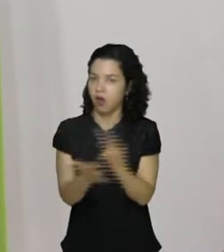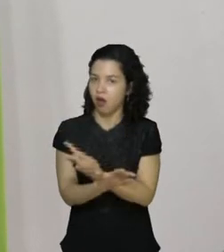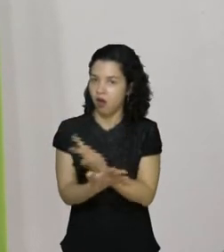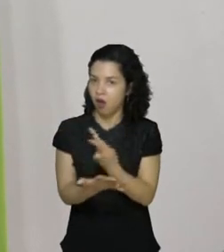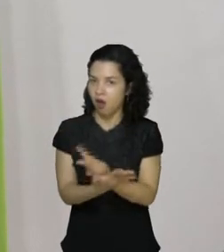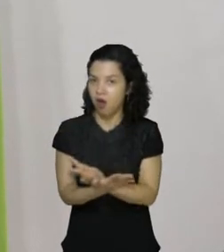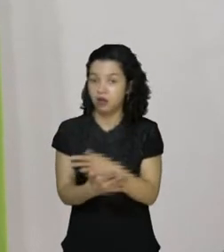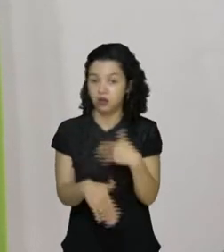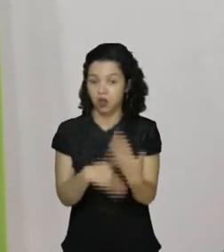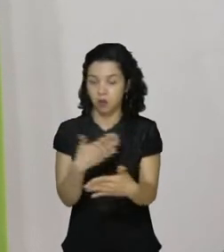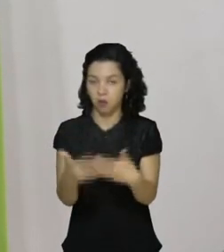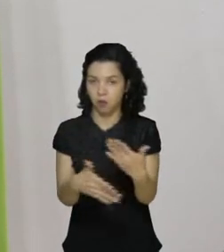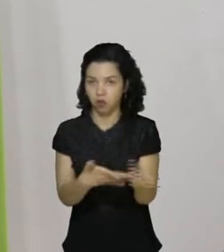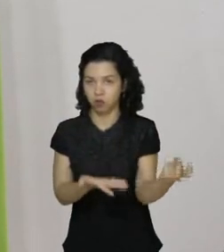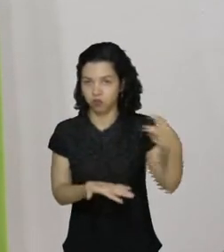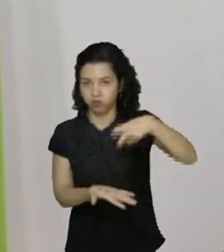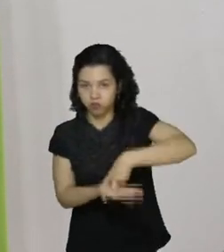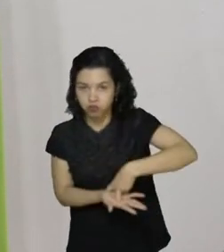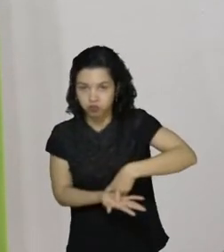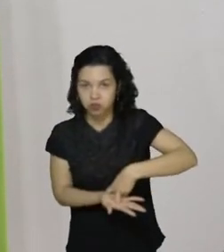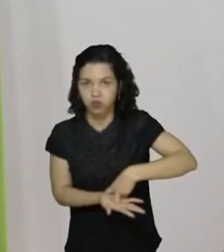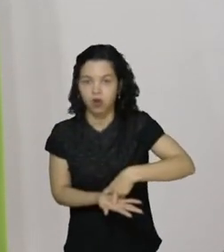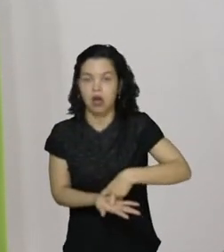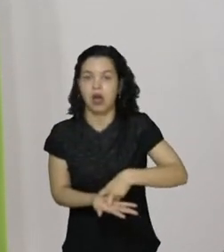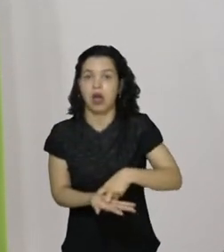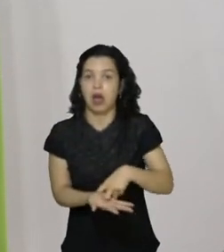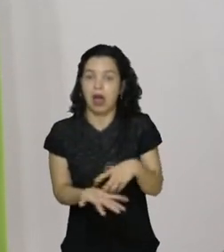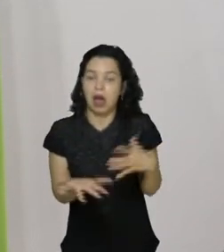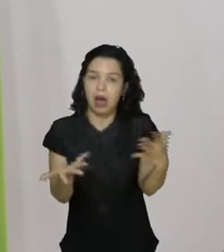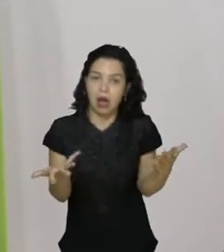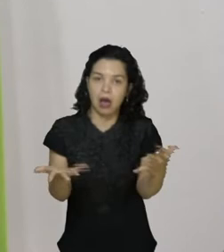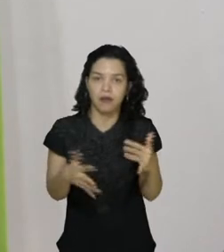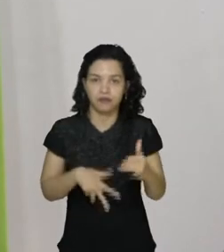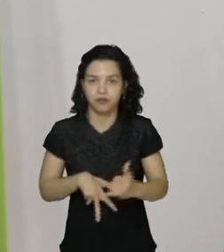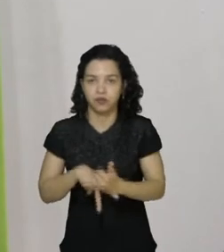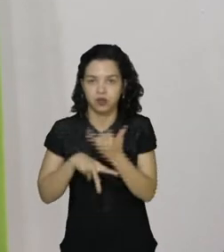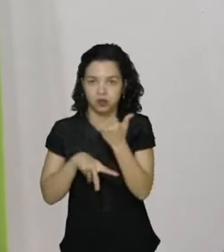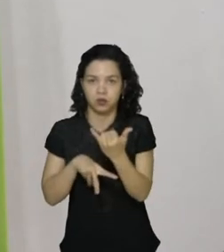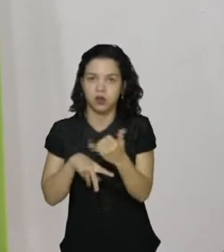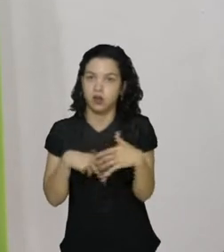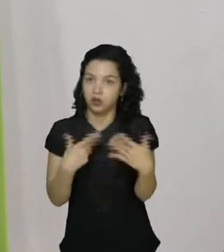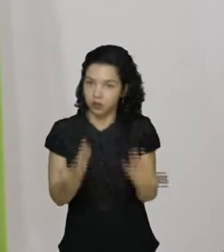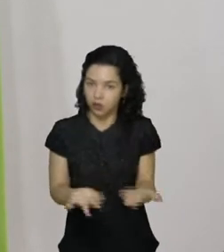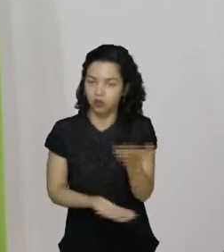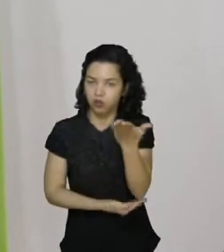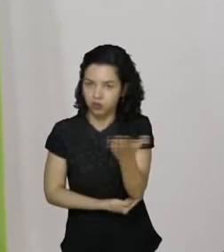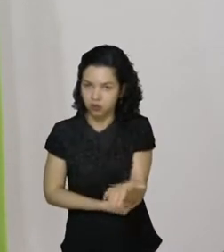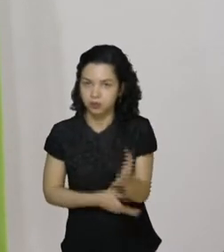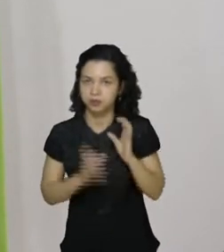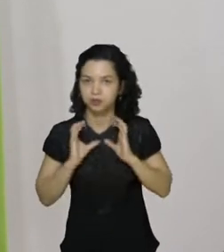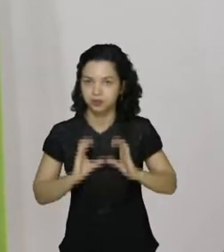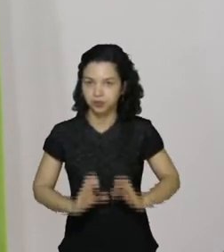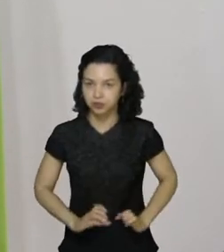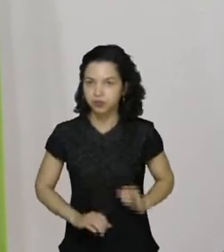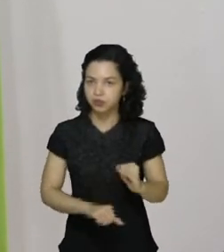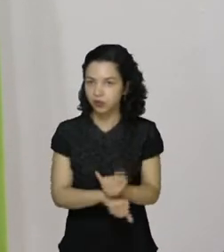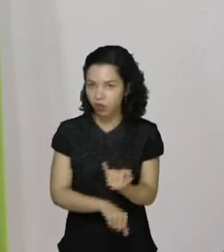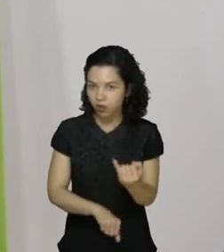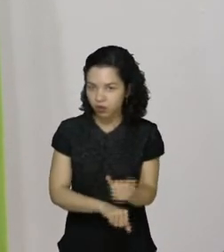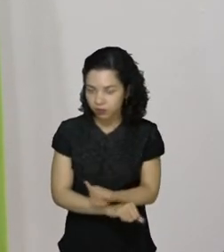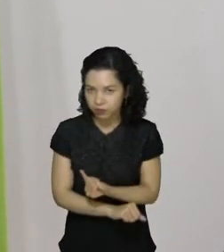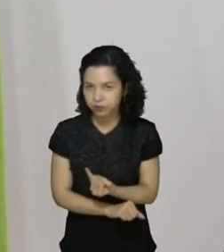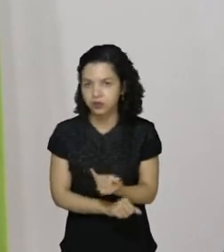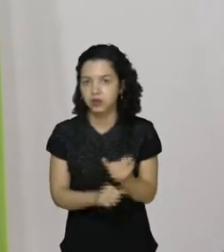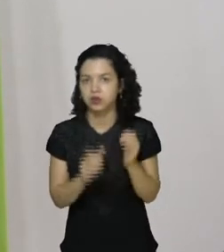quando sofre as consequências dos seus atos, se faz de vítima. Então, você, cidadão joinvilense, você, cidadão catarinense, que votou